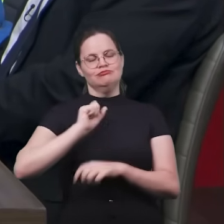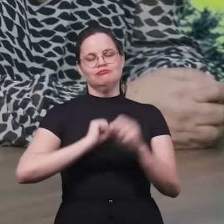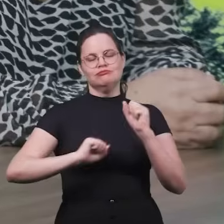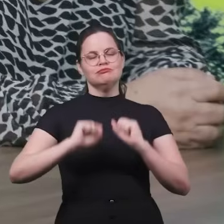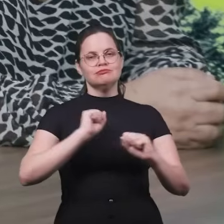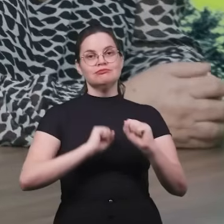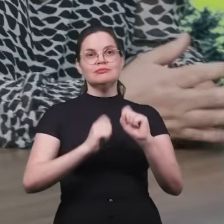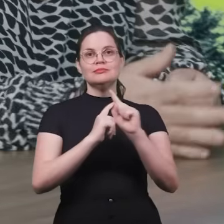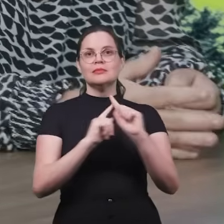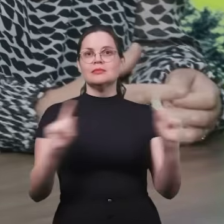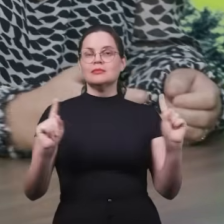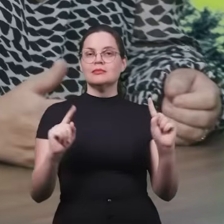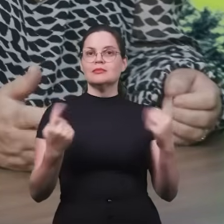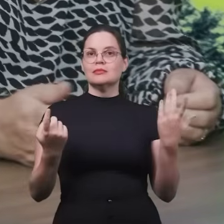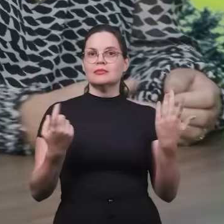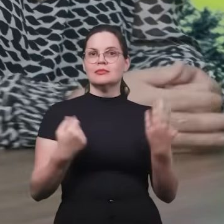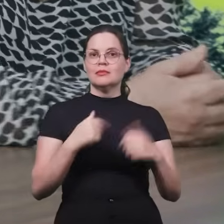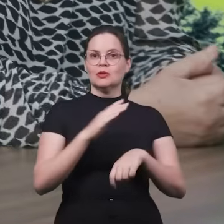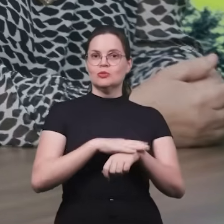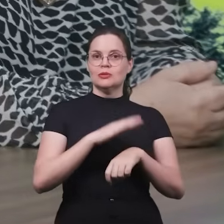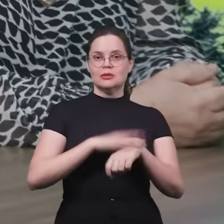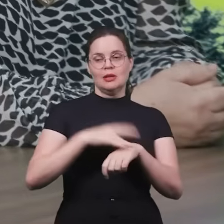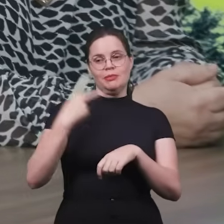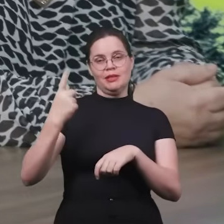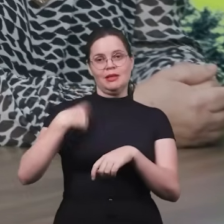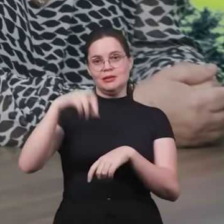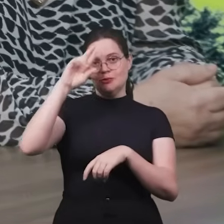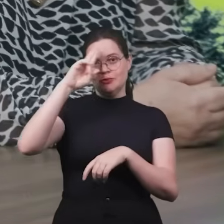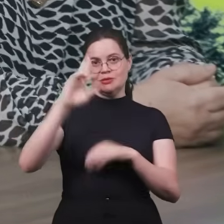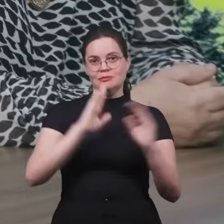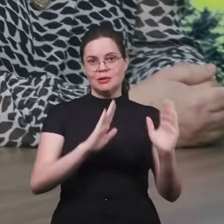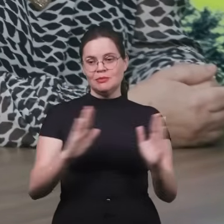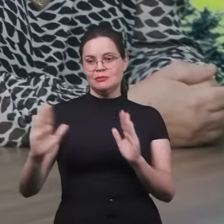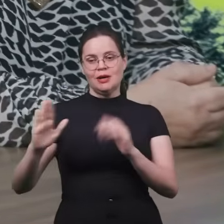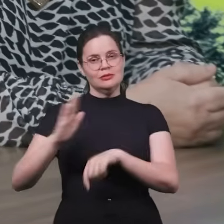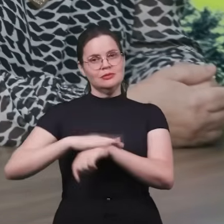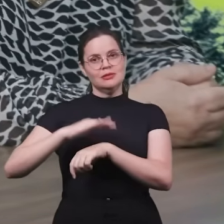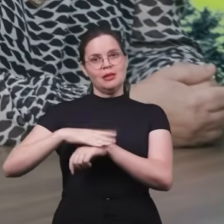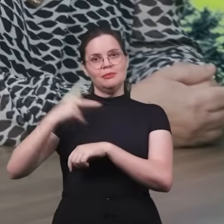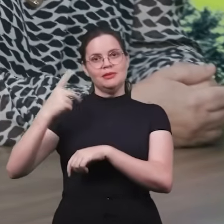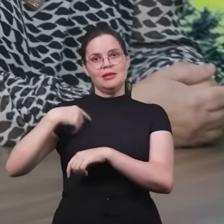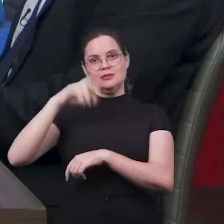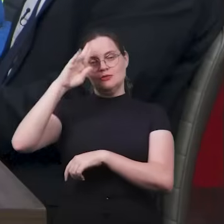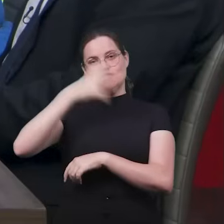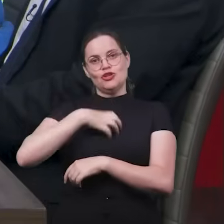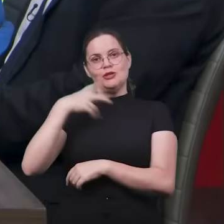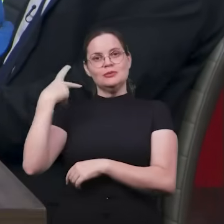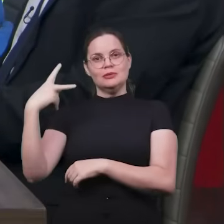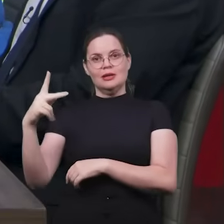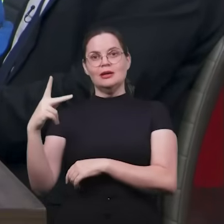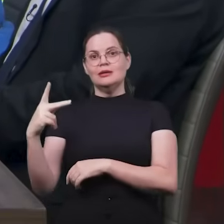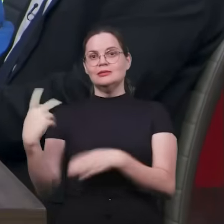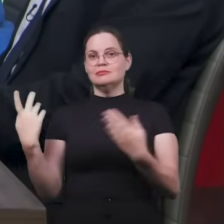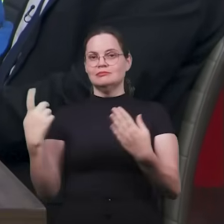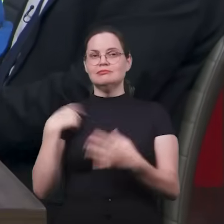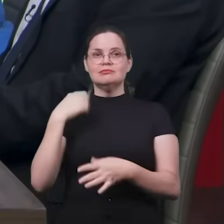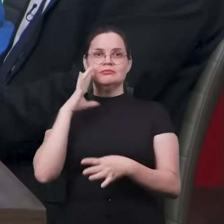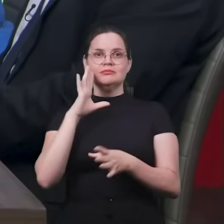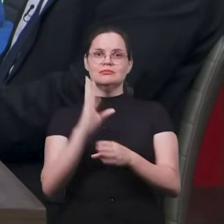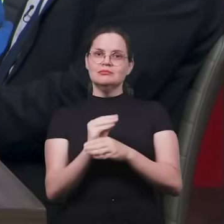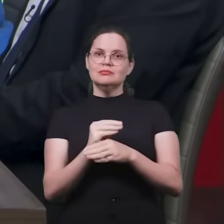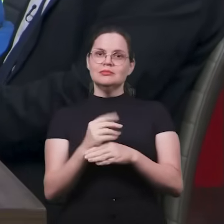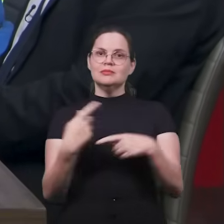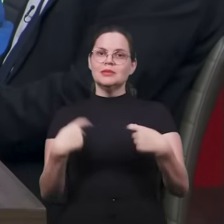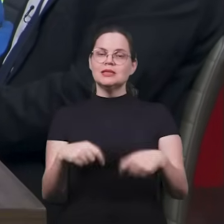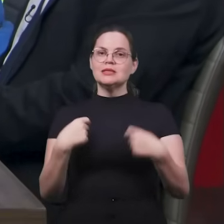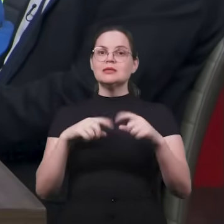isso. Mas o tempo e o modo pertencem ao Senhor. É no tempo dele, da maneira dele. Sabemos